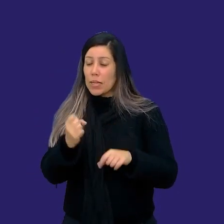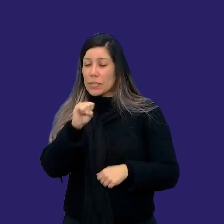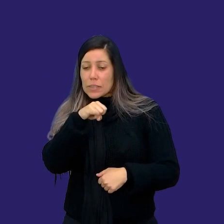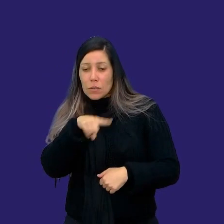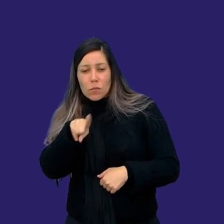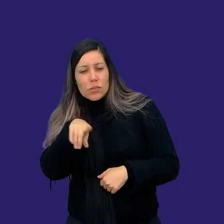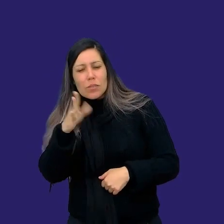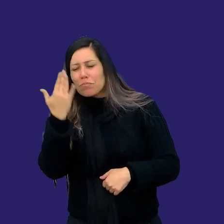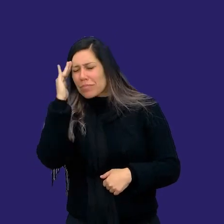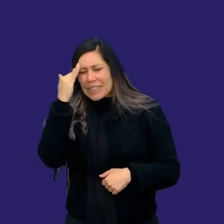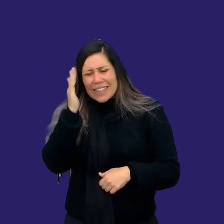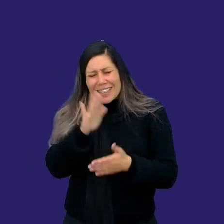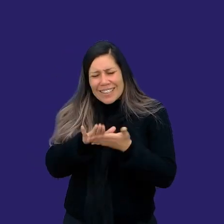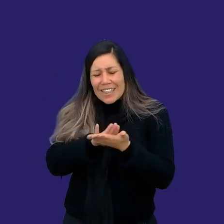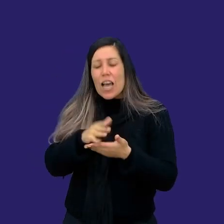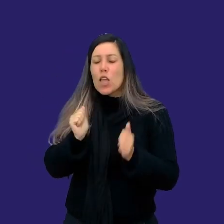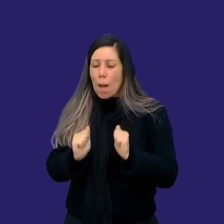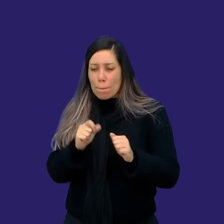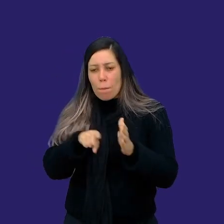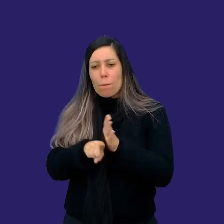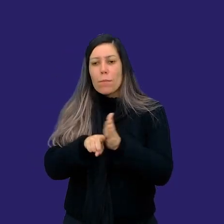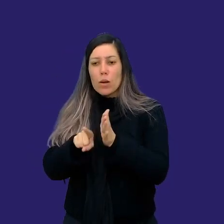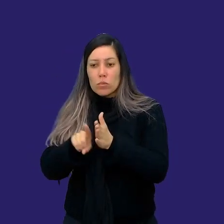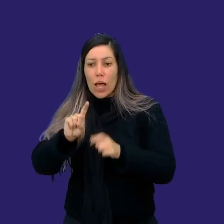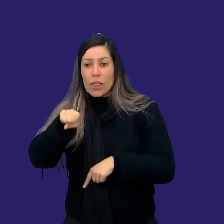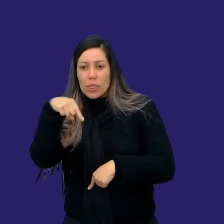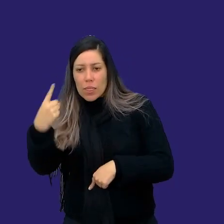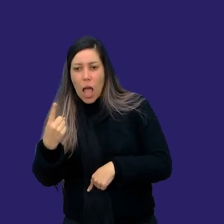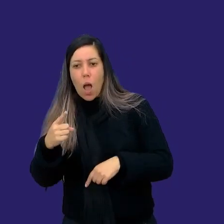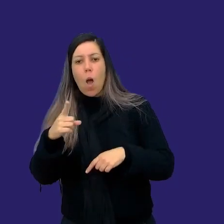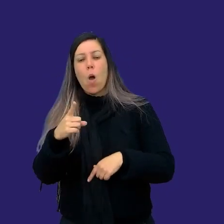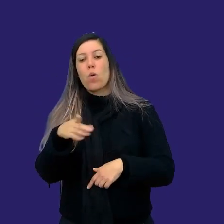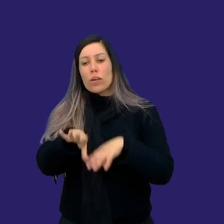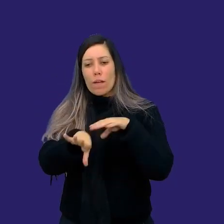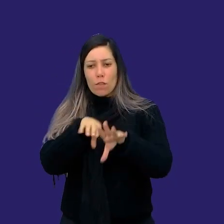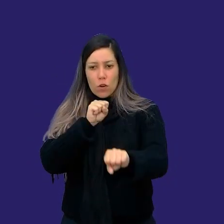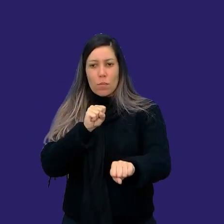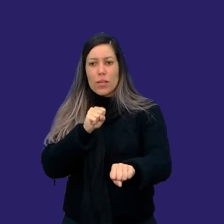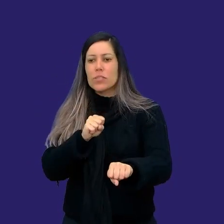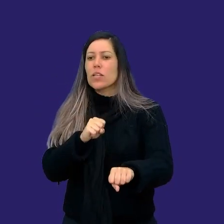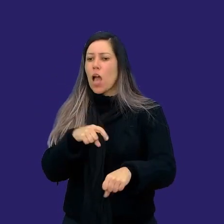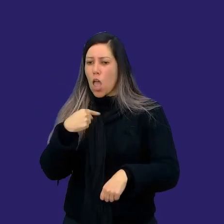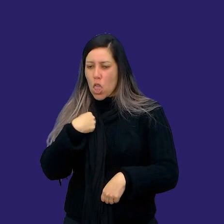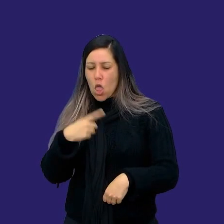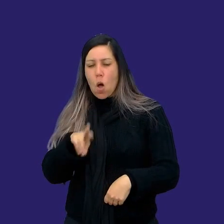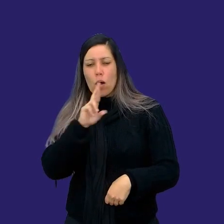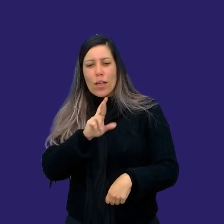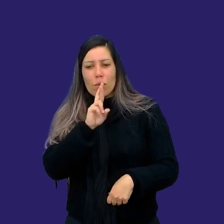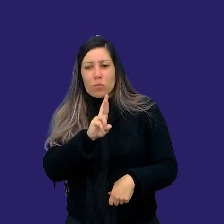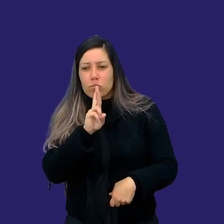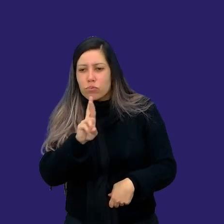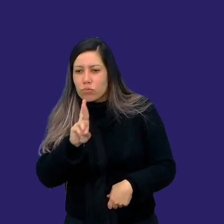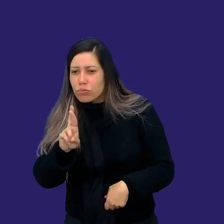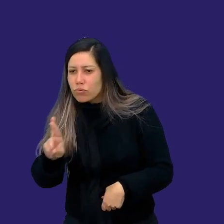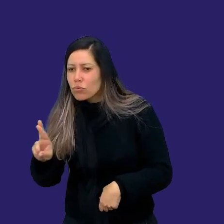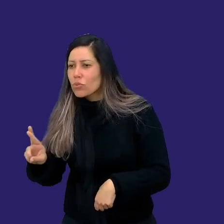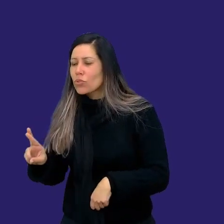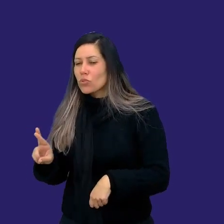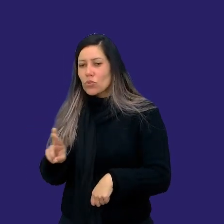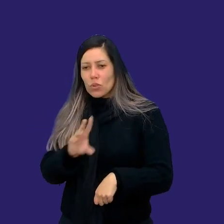para nós, que na próxima transmissão, na próxima formação, eu me comprometo a trazer